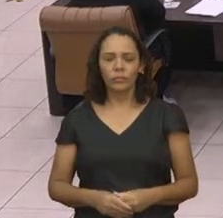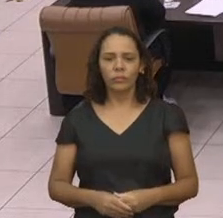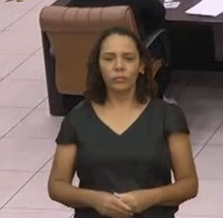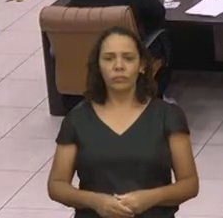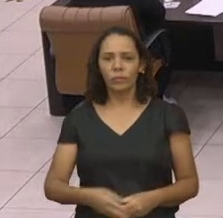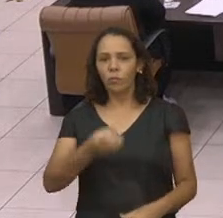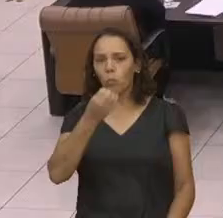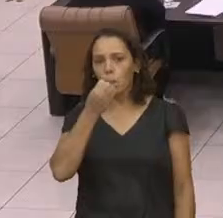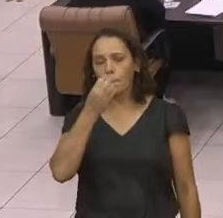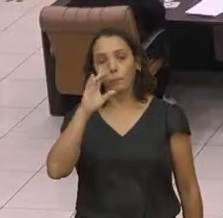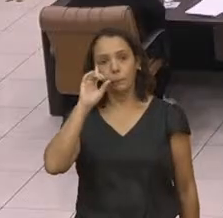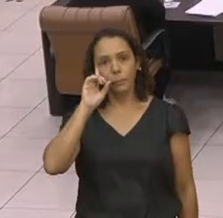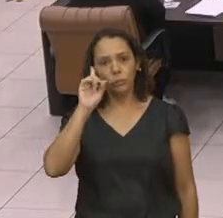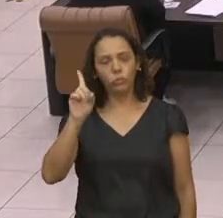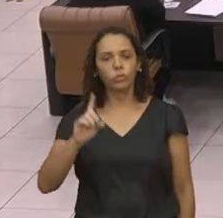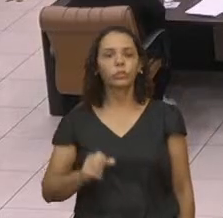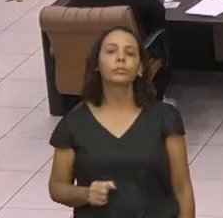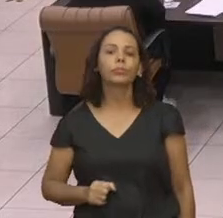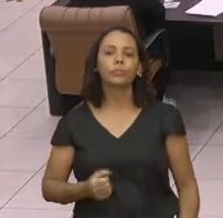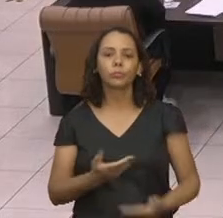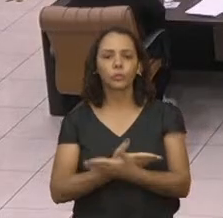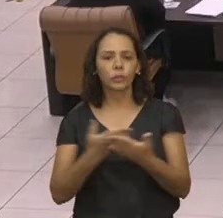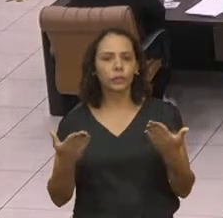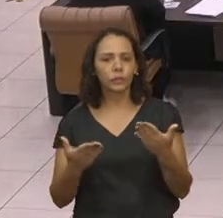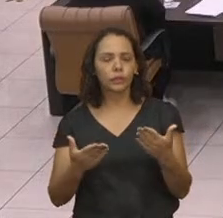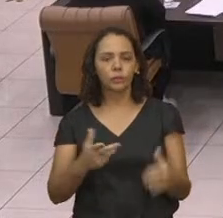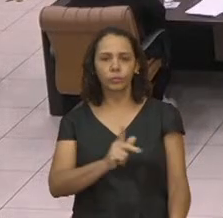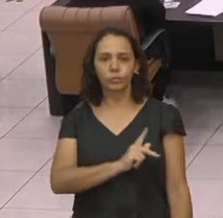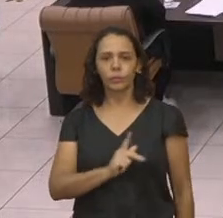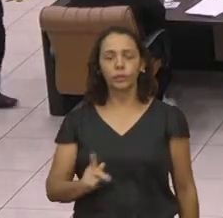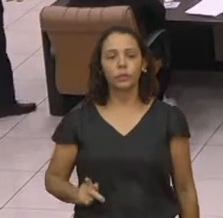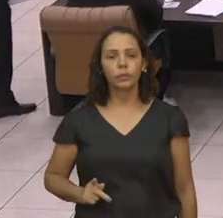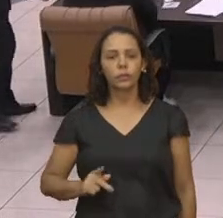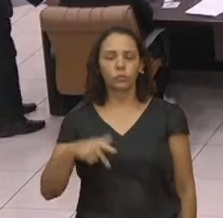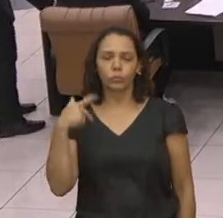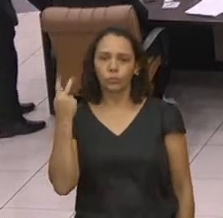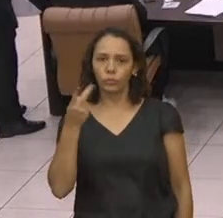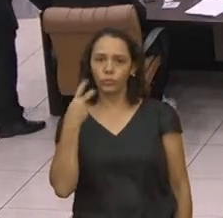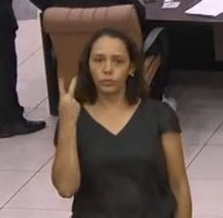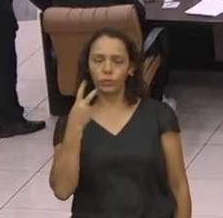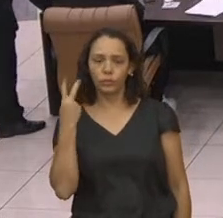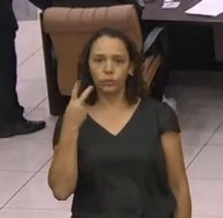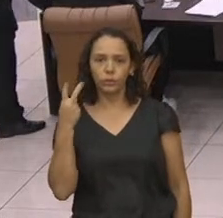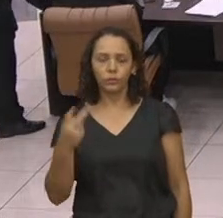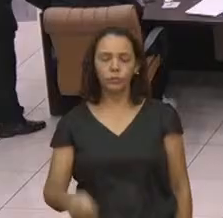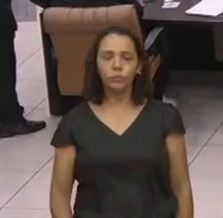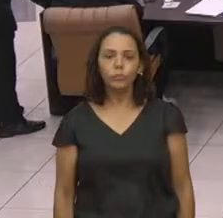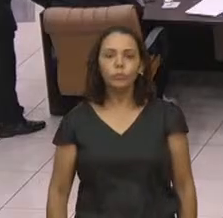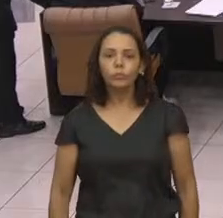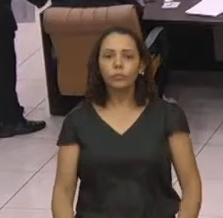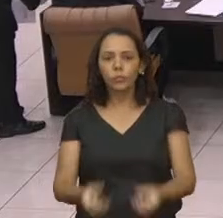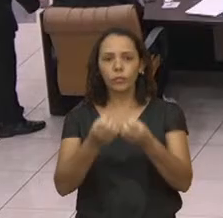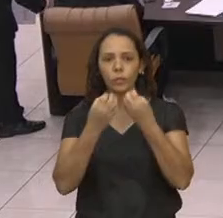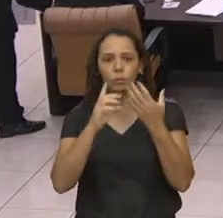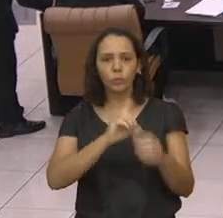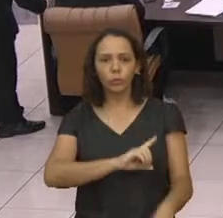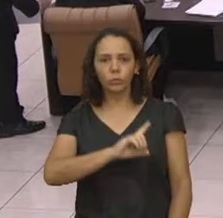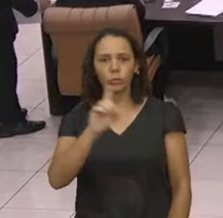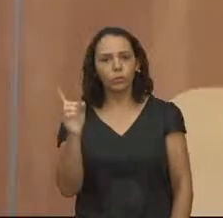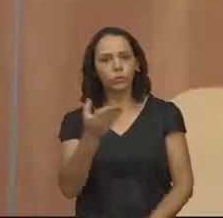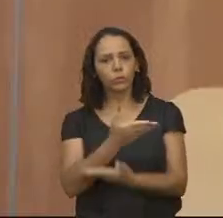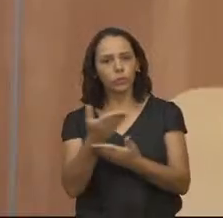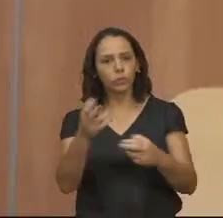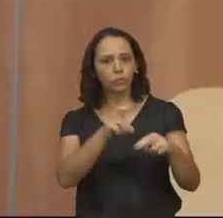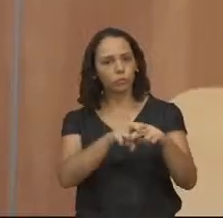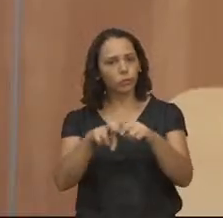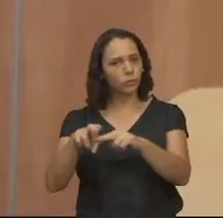Bom dia a todos, bom dia, senhor presidente, os nobres vereadores. Bom dia a todos que se encontram aqui na galeria,